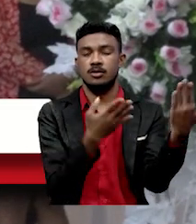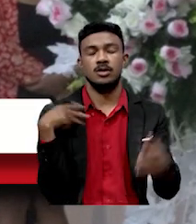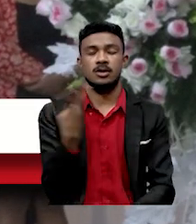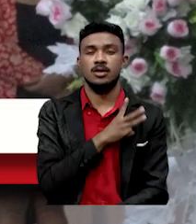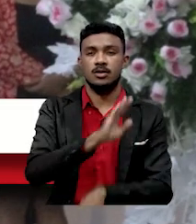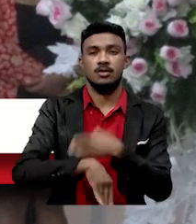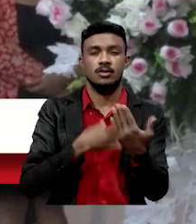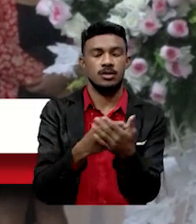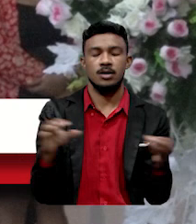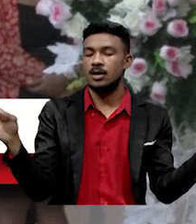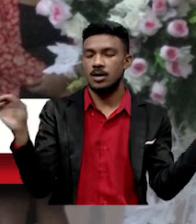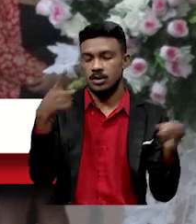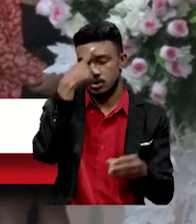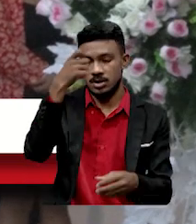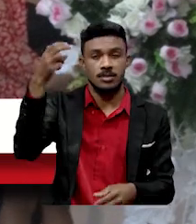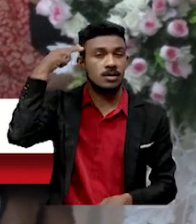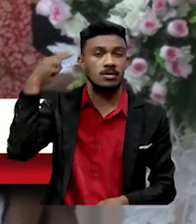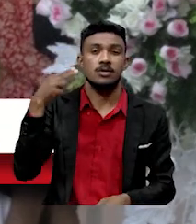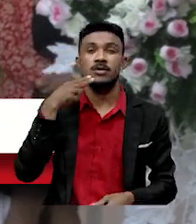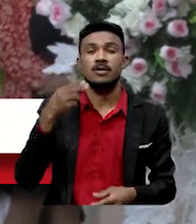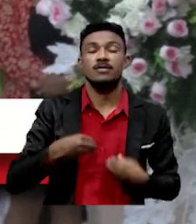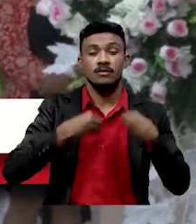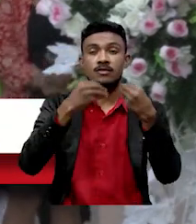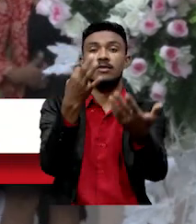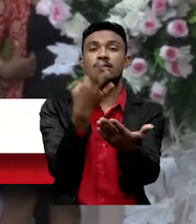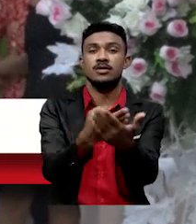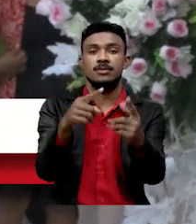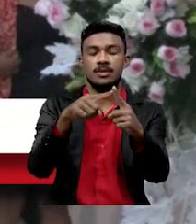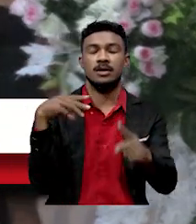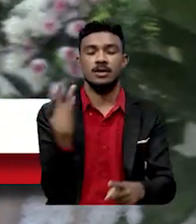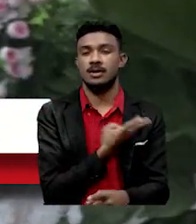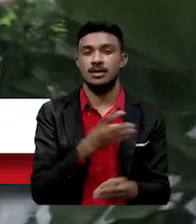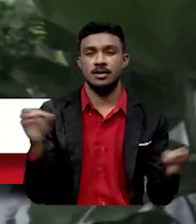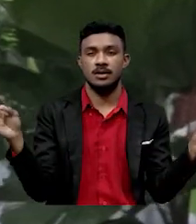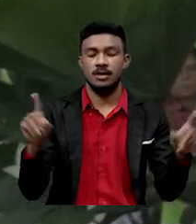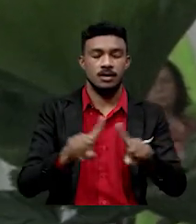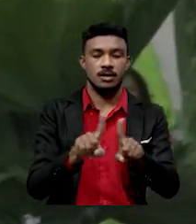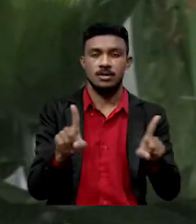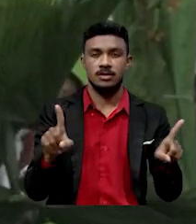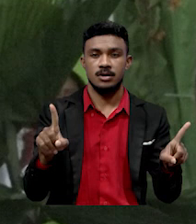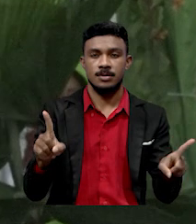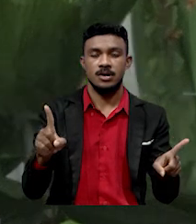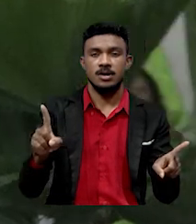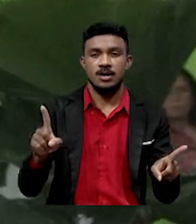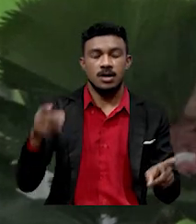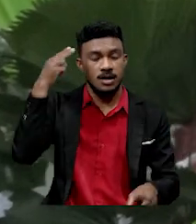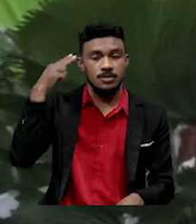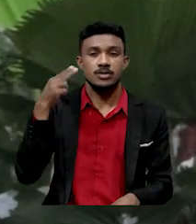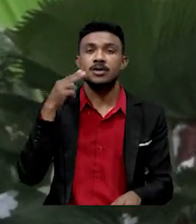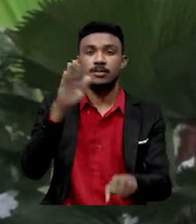Laosta Mar Ramos Horta, vossa meida. Laosta Mar Ramos Horta, do Boluída, para serviço do Hamuto